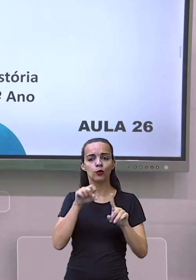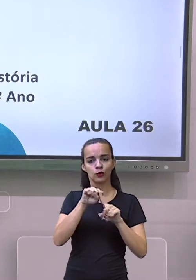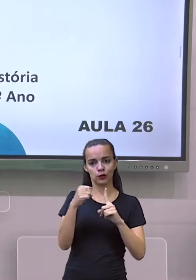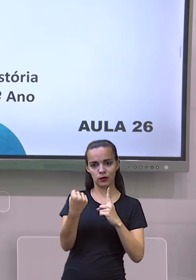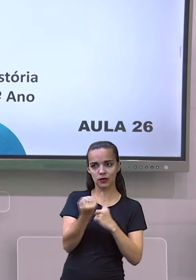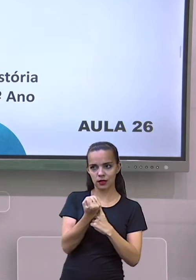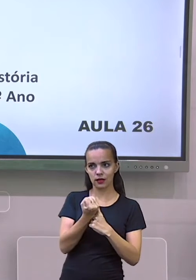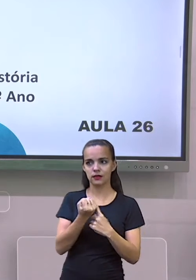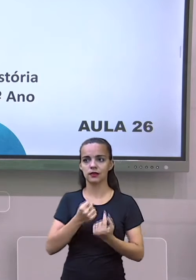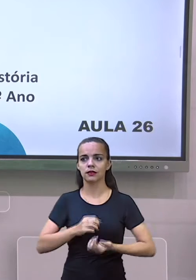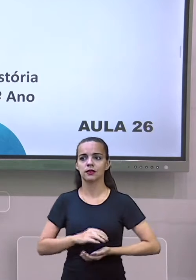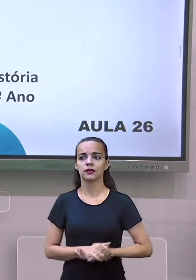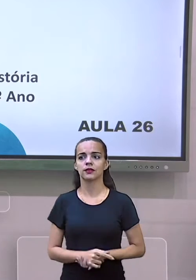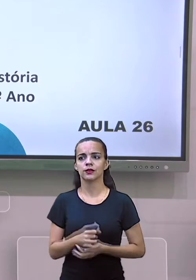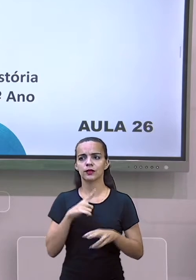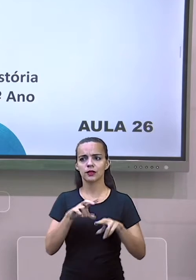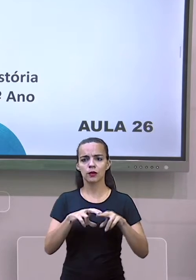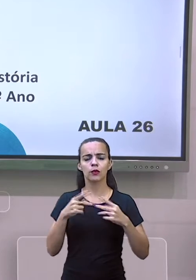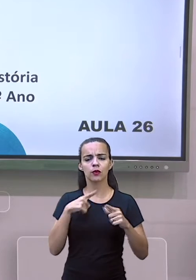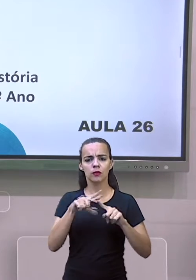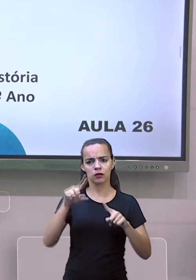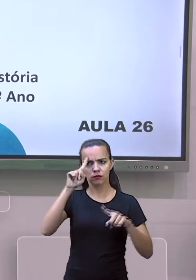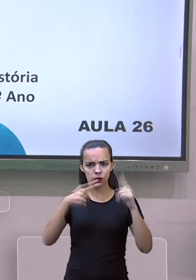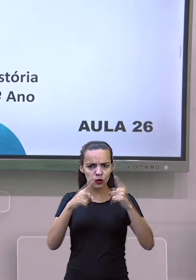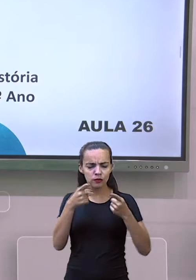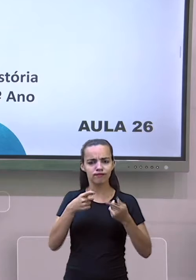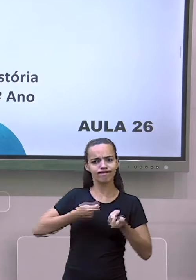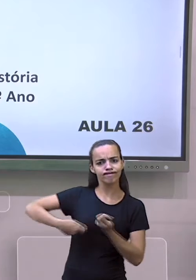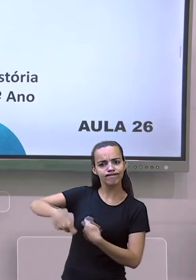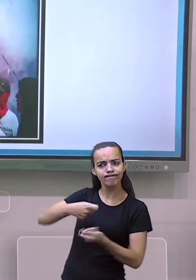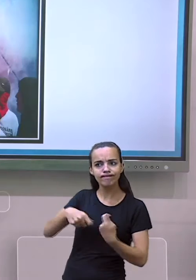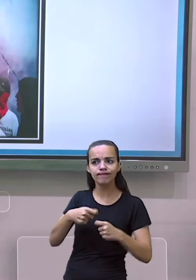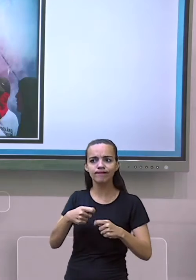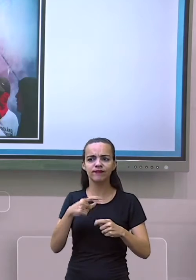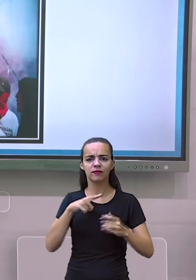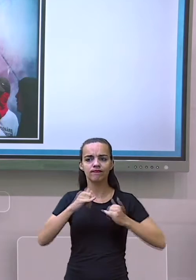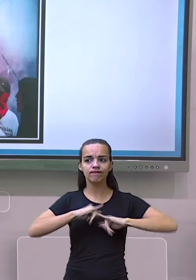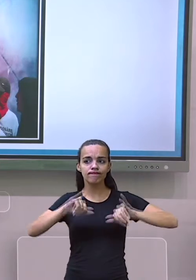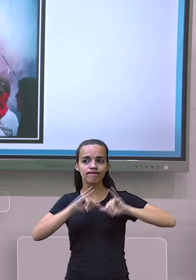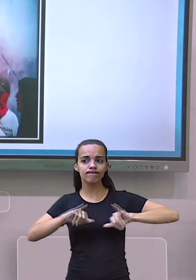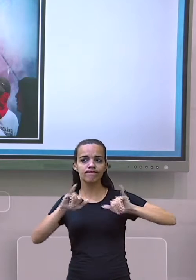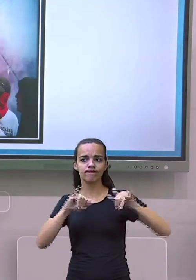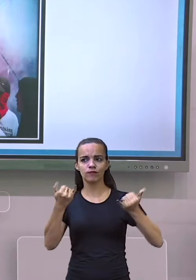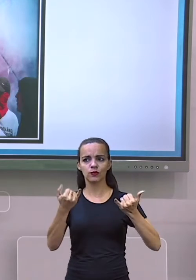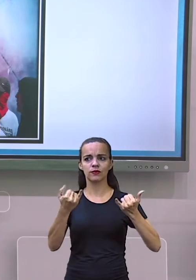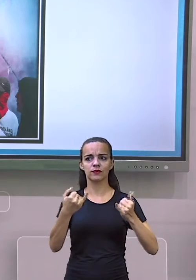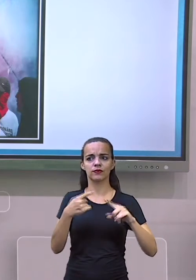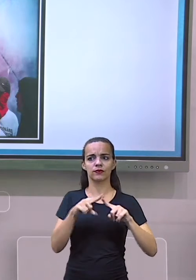a falar, é uma doutrina política e econômica que prega a